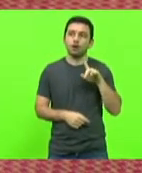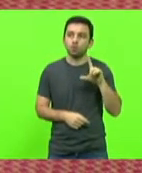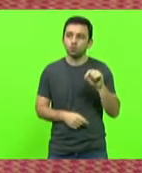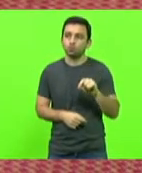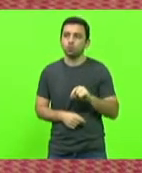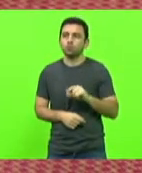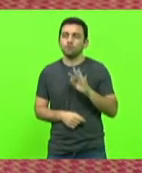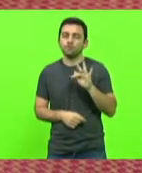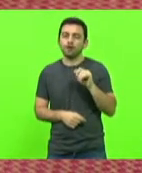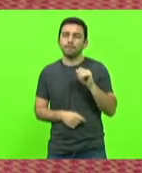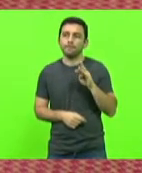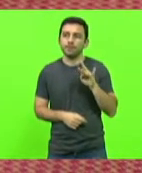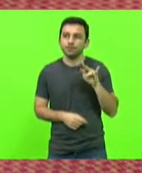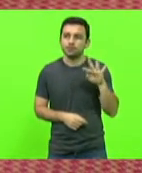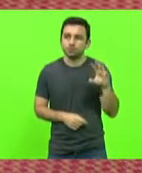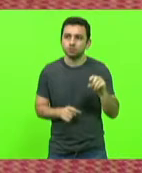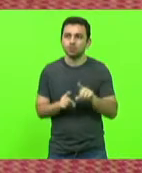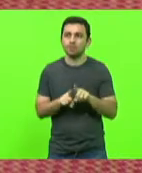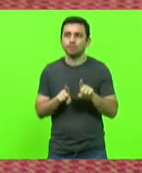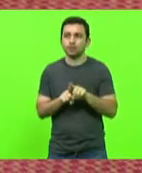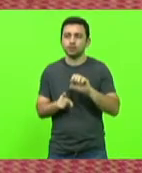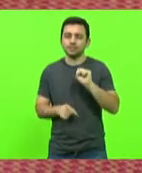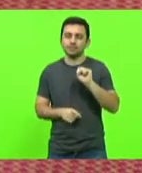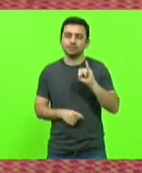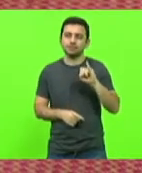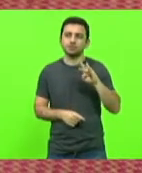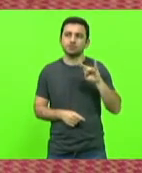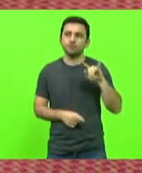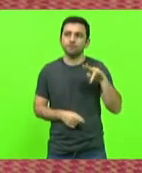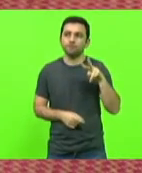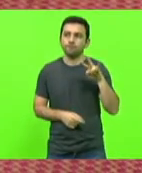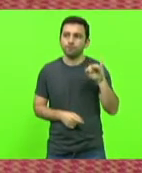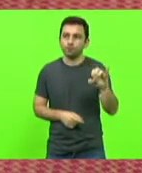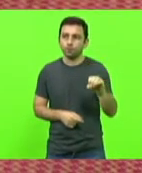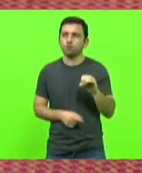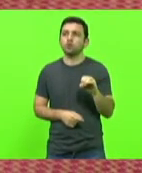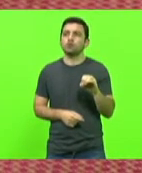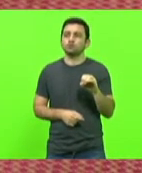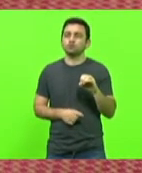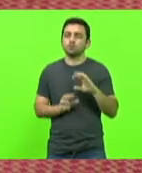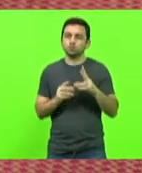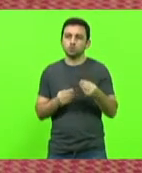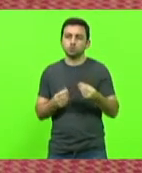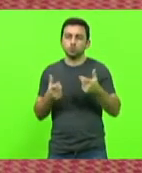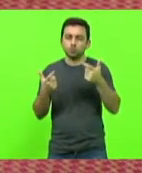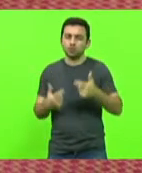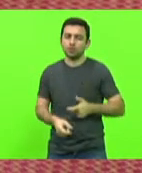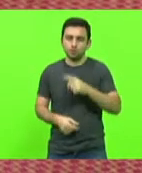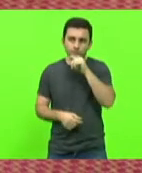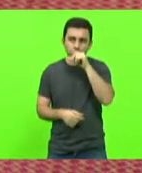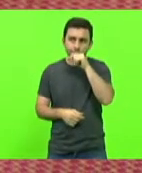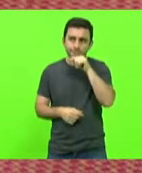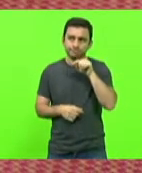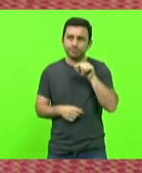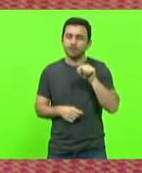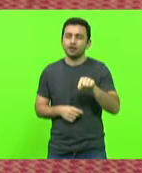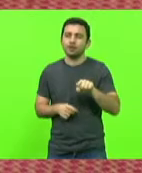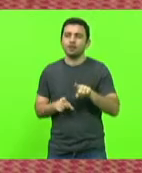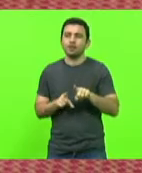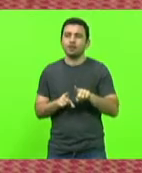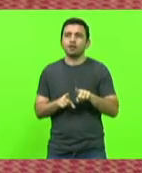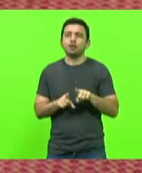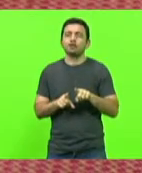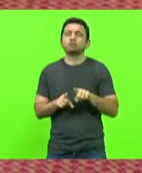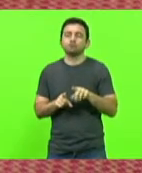Moraes, Moacir Tadeu e o Silvio Jorge de Correia Pinto, meus amigos Ronaldo Miller e o Leandro Alba,